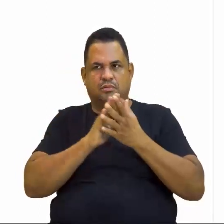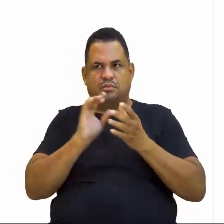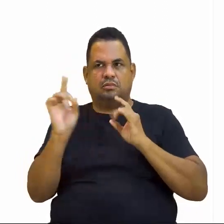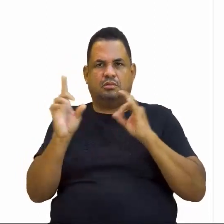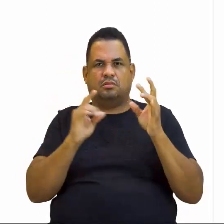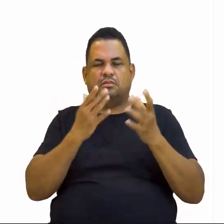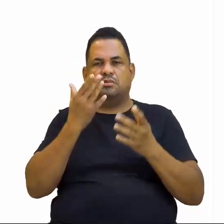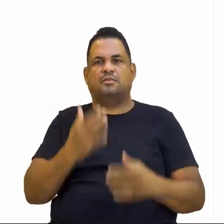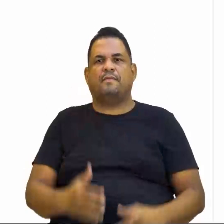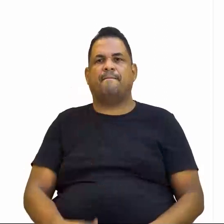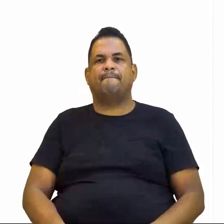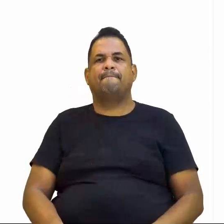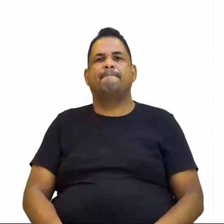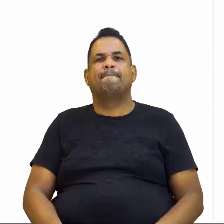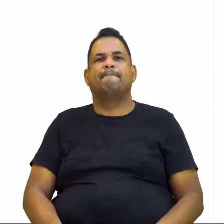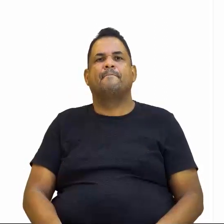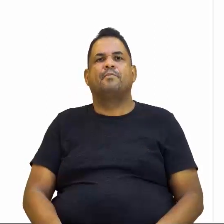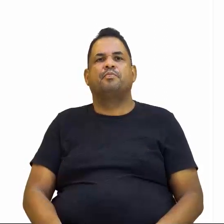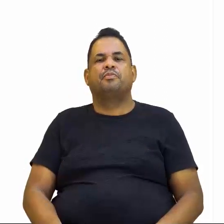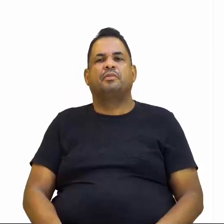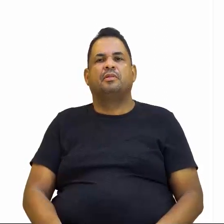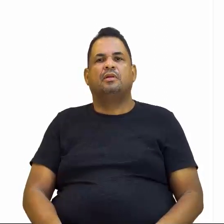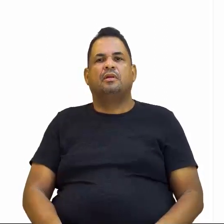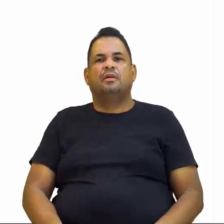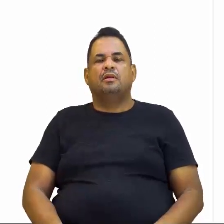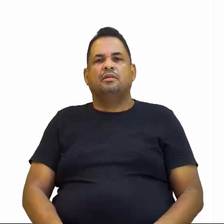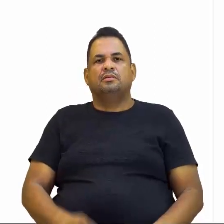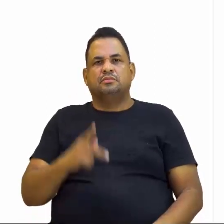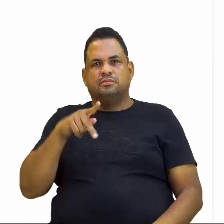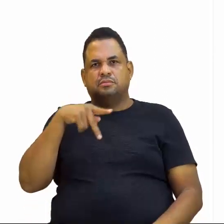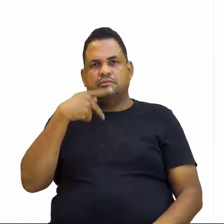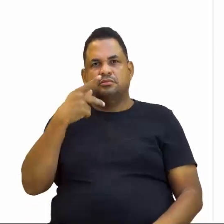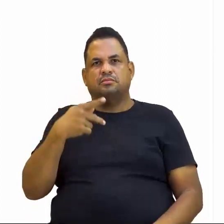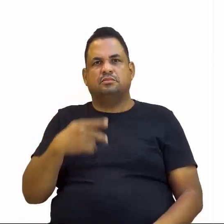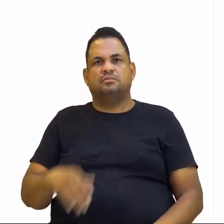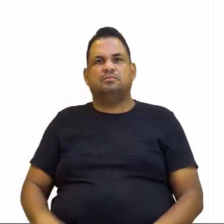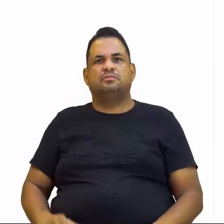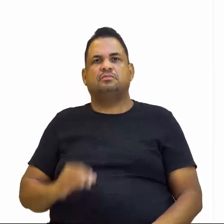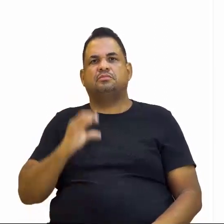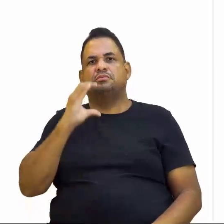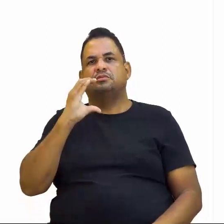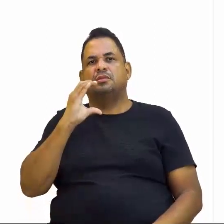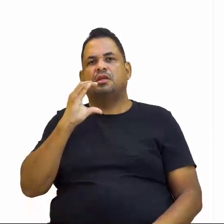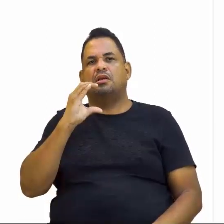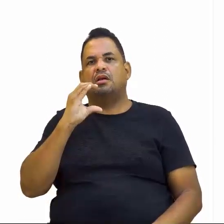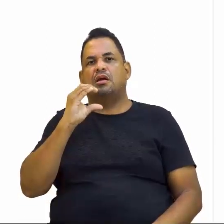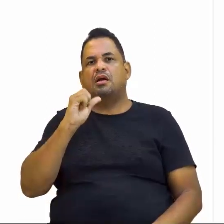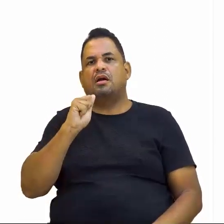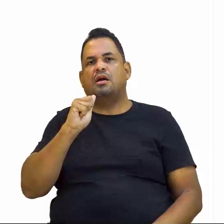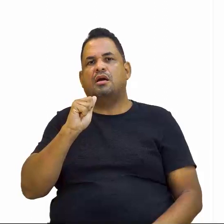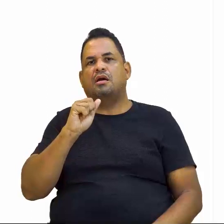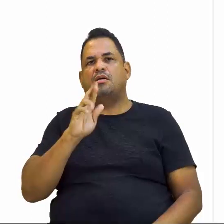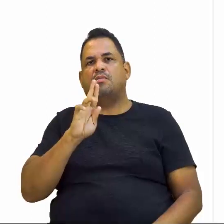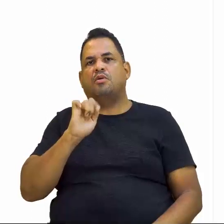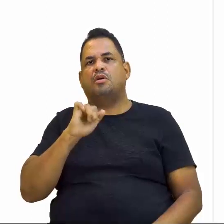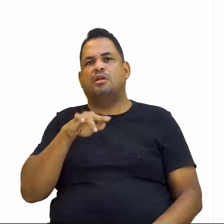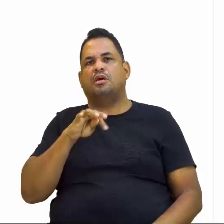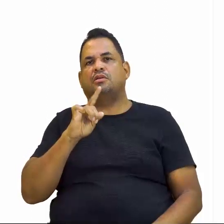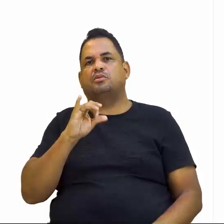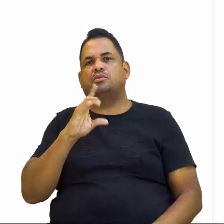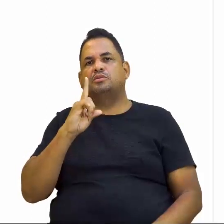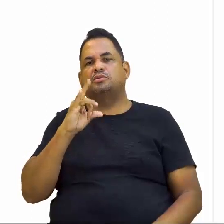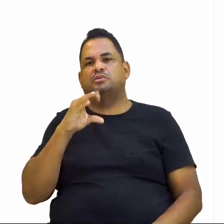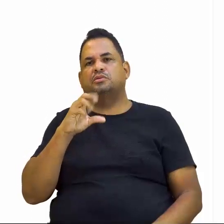um. Ele falou em quem? Ele falou em carbonato de sódio, olha só. Falou ainda